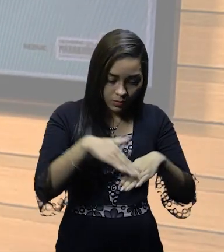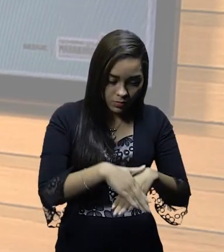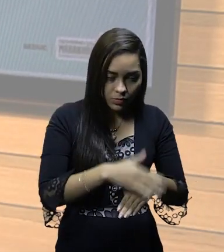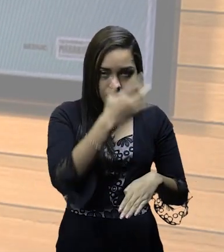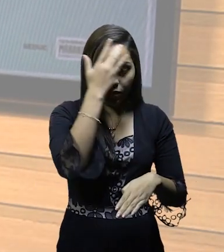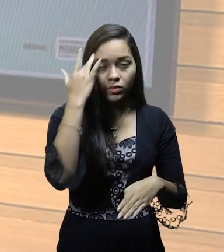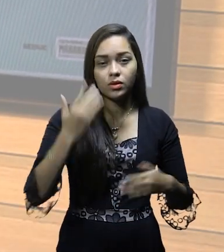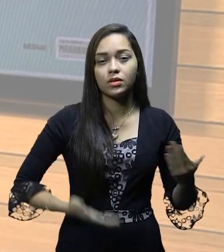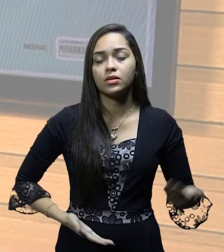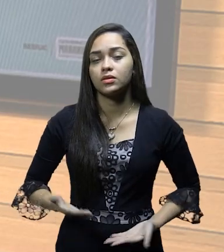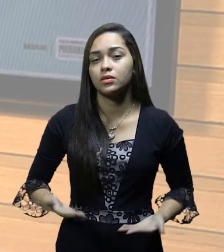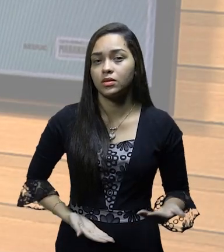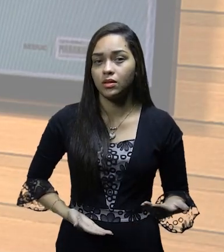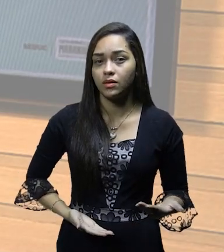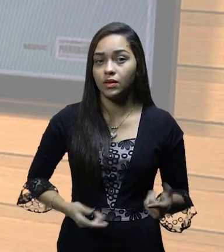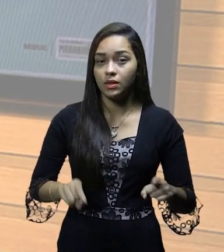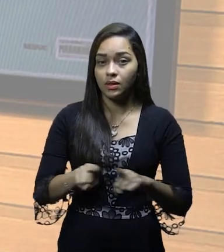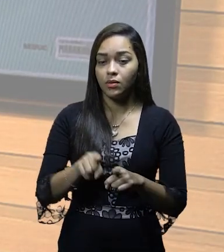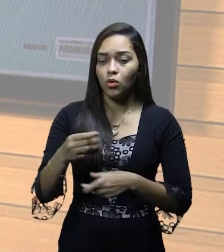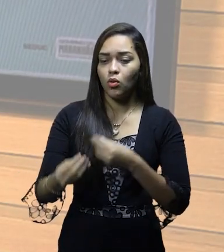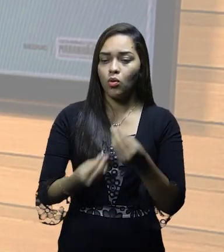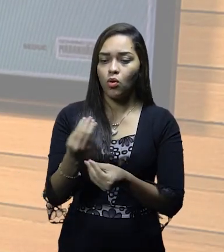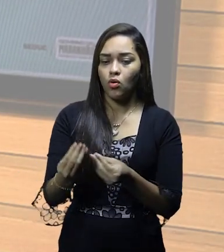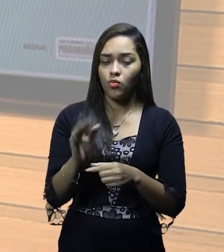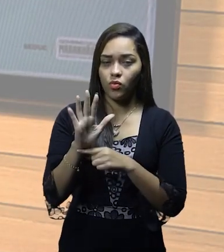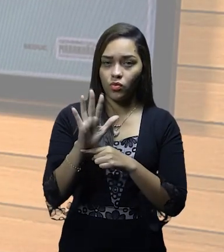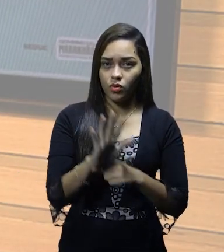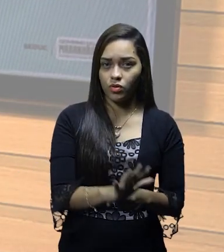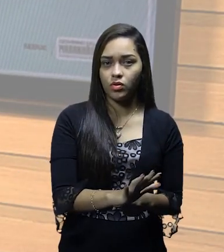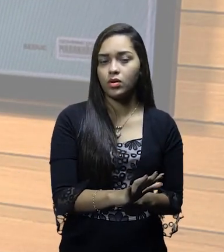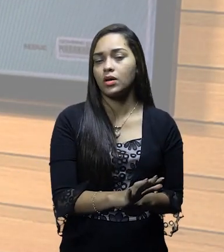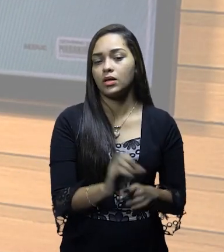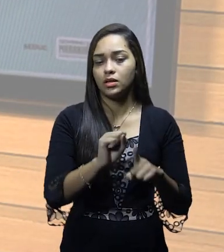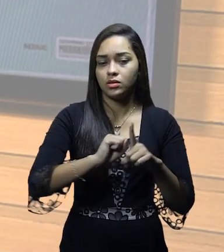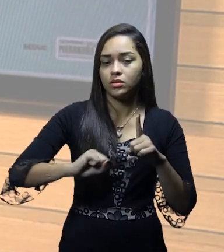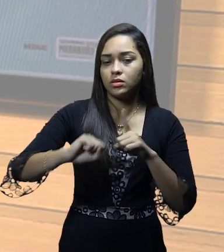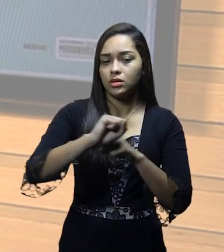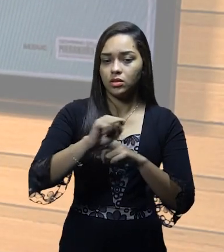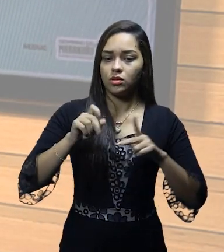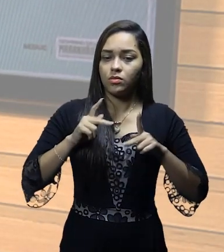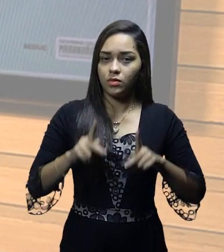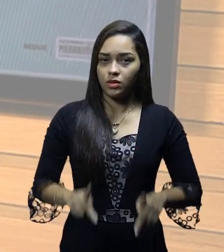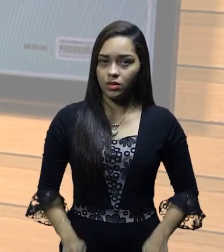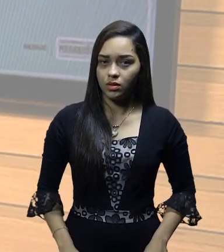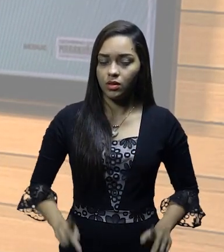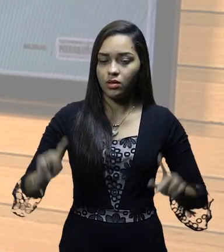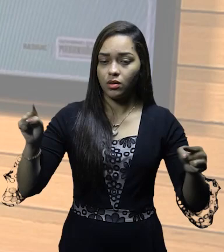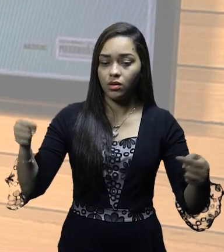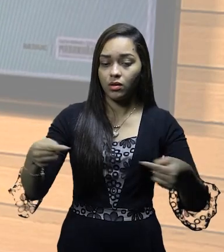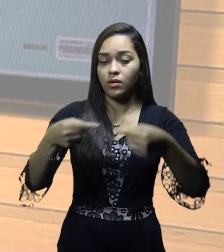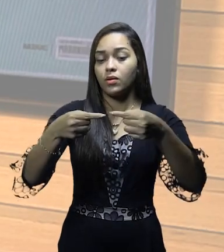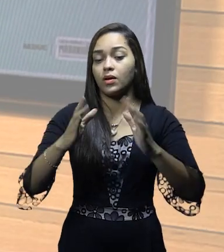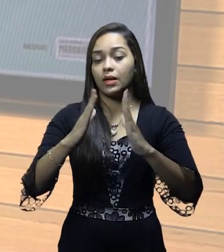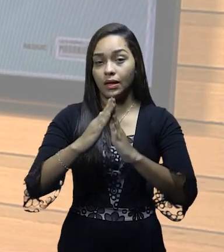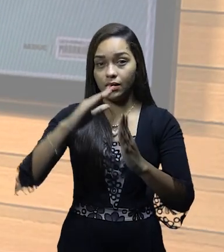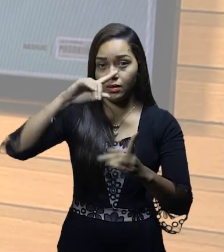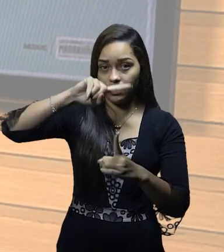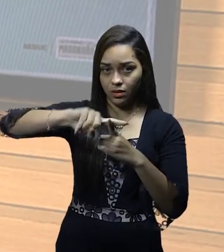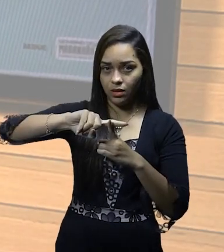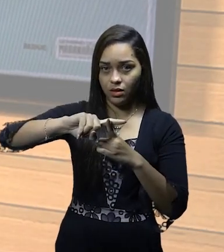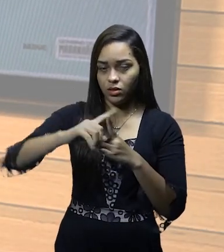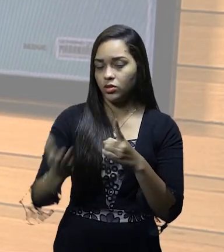poder, causa temor a quem o serve. E como essas coisas seriam colocadas,